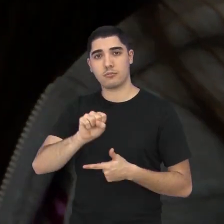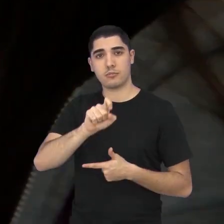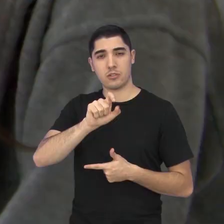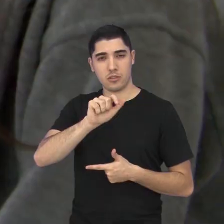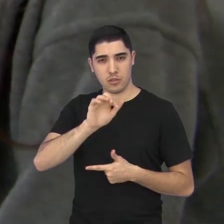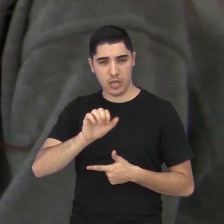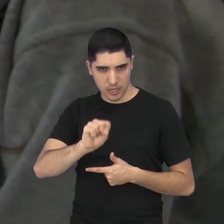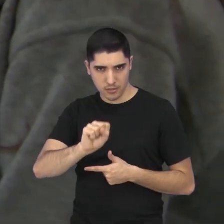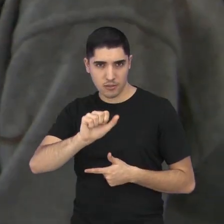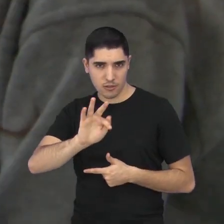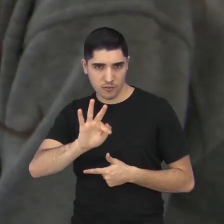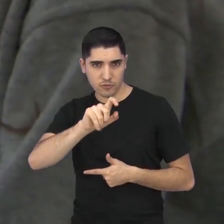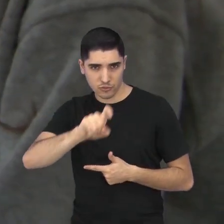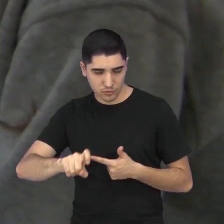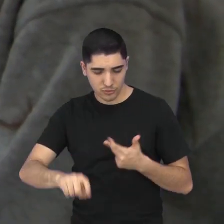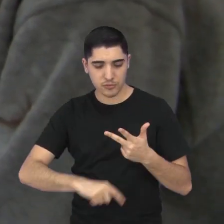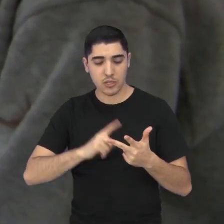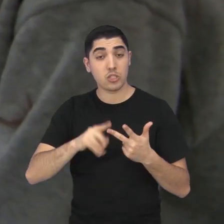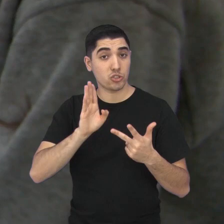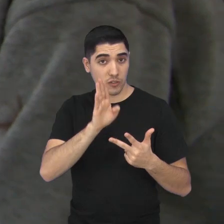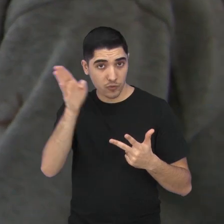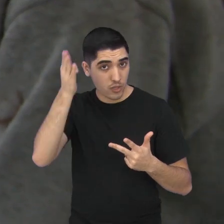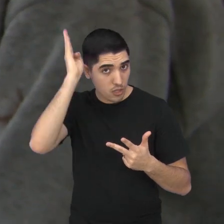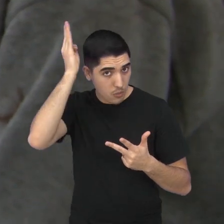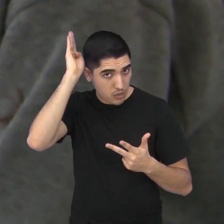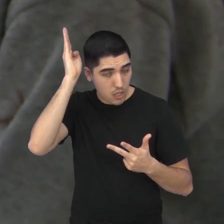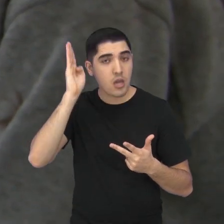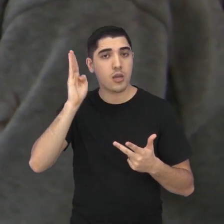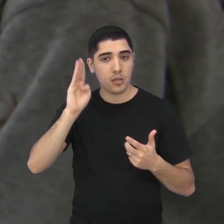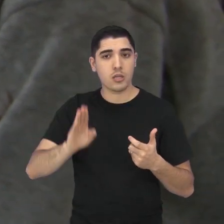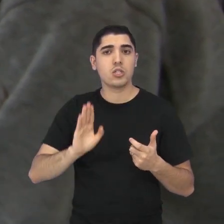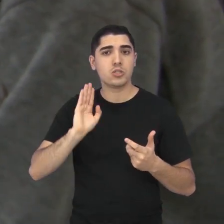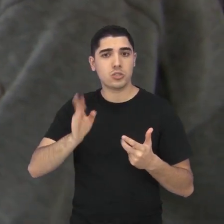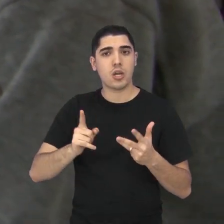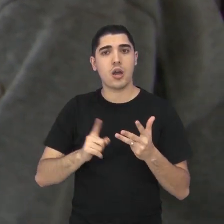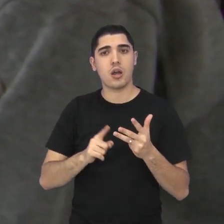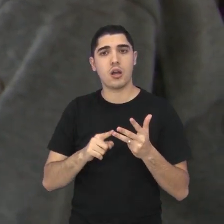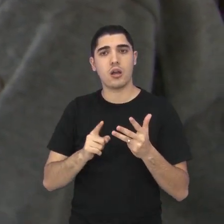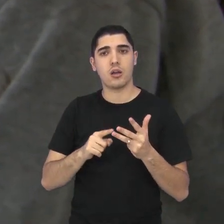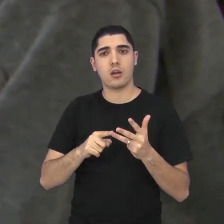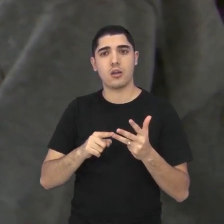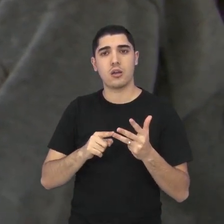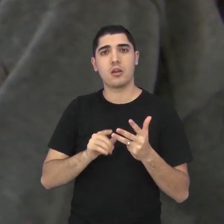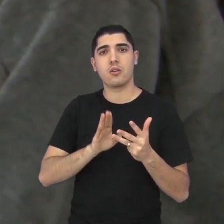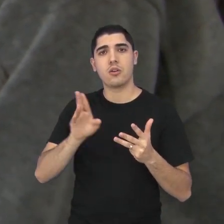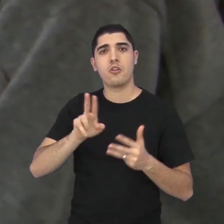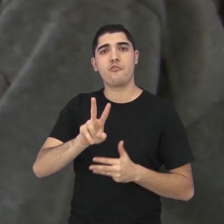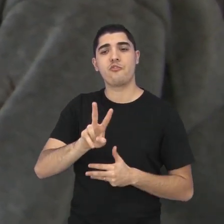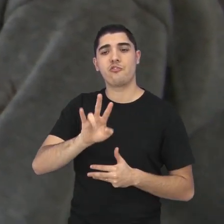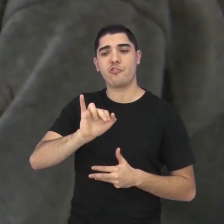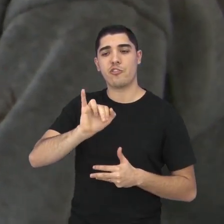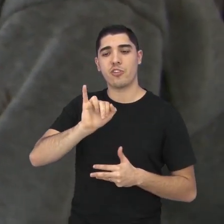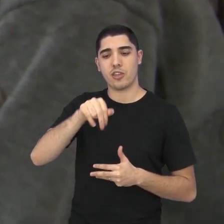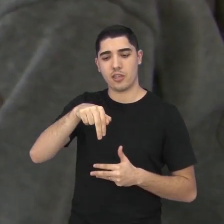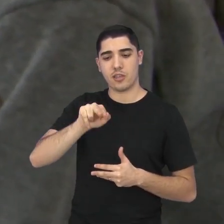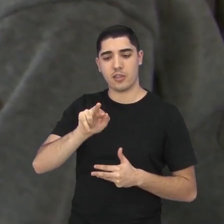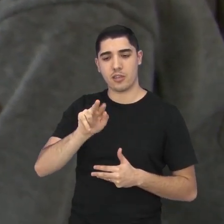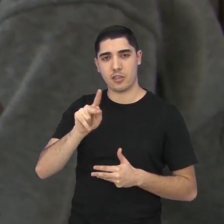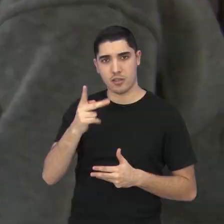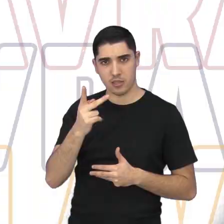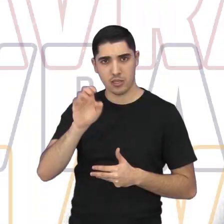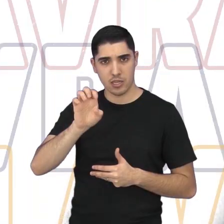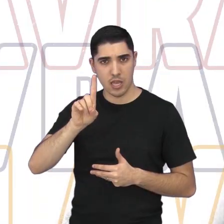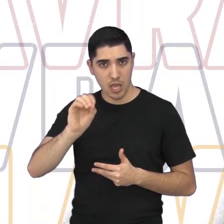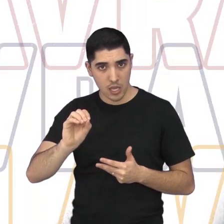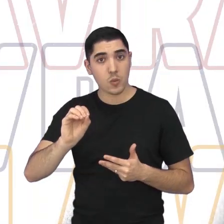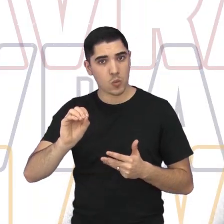Taubaté. A gente já foi até para Vinhedo, fomos para Vinhedo